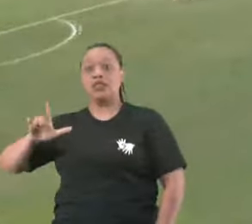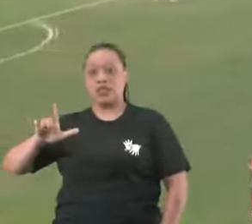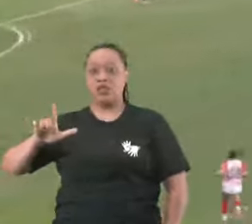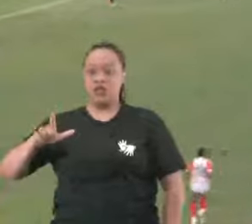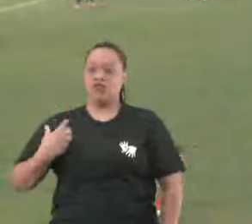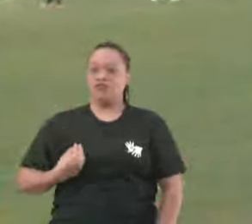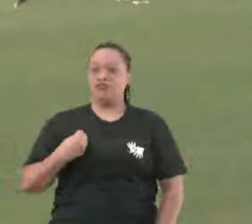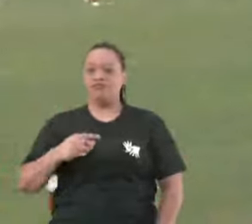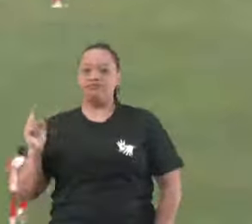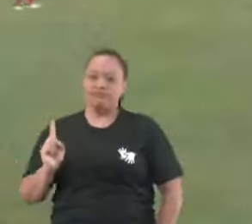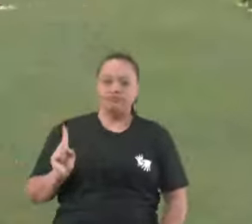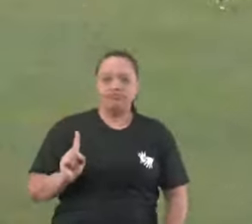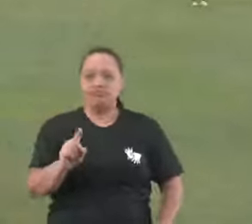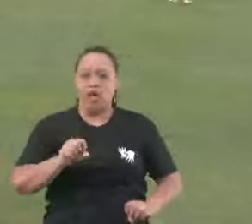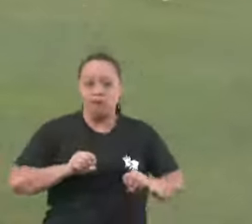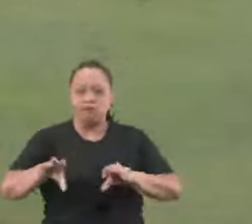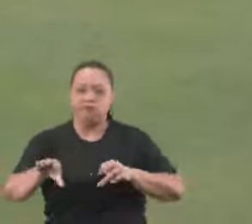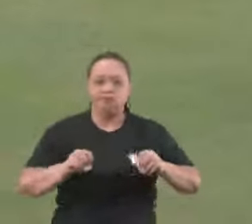Gabriel.